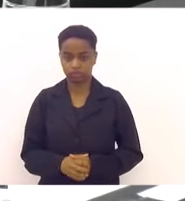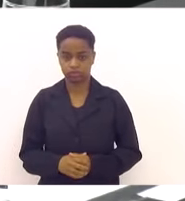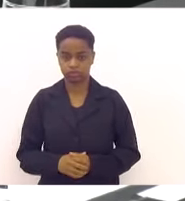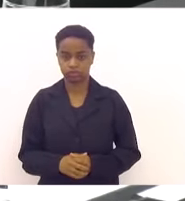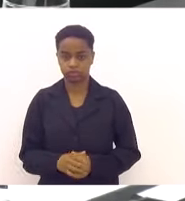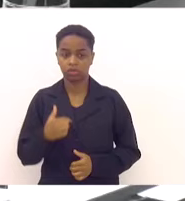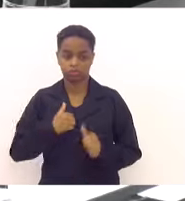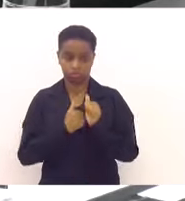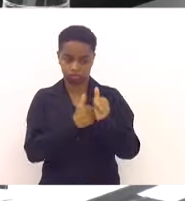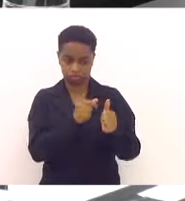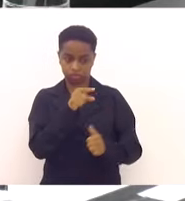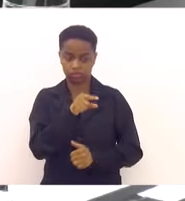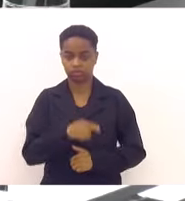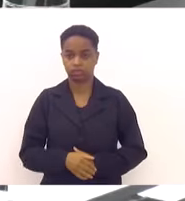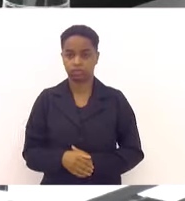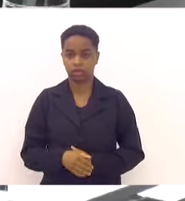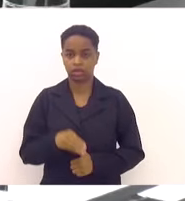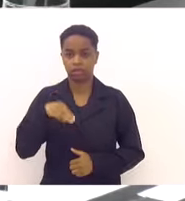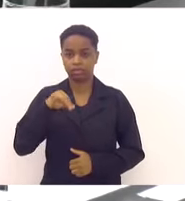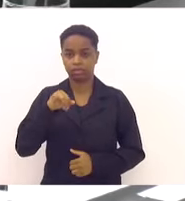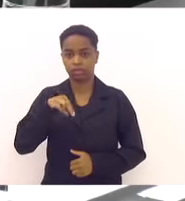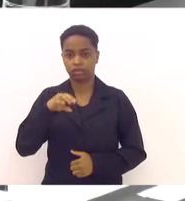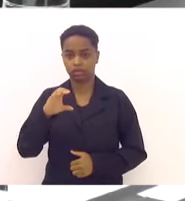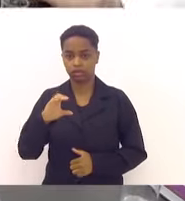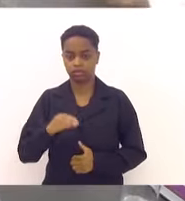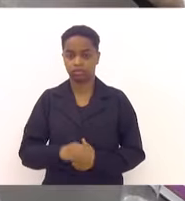Voto com o senhor presidente. Deputado Carlos Mink.